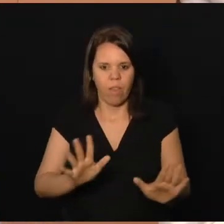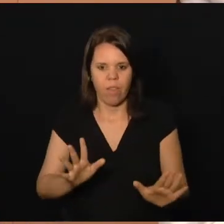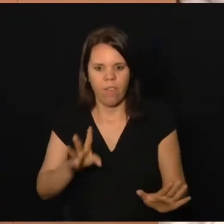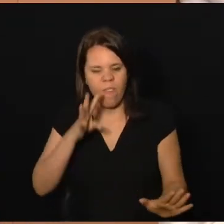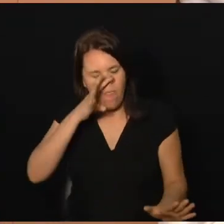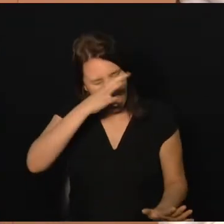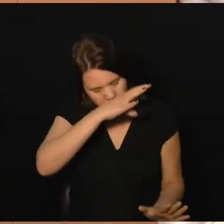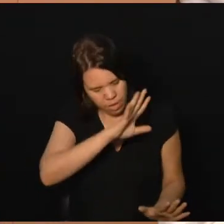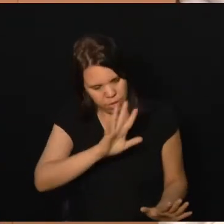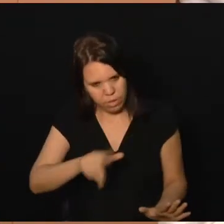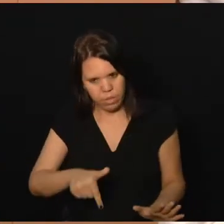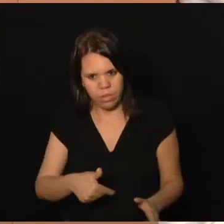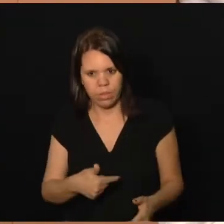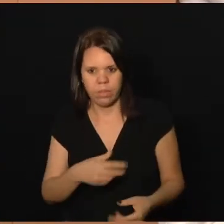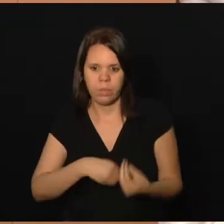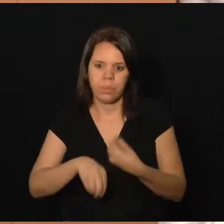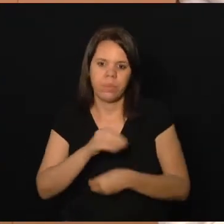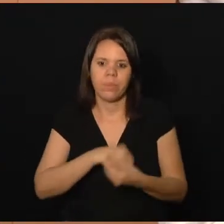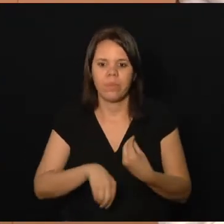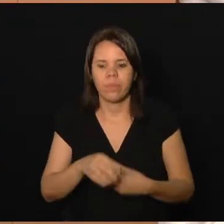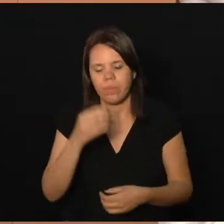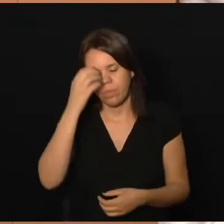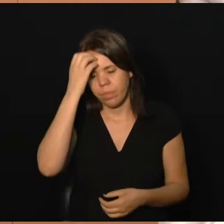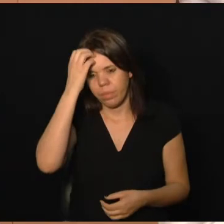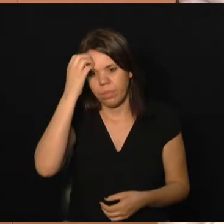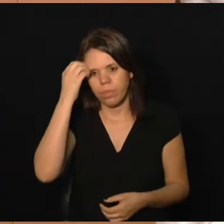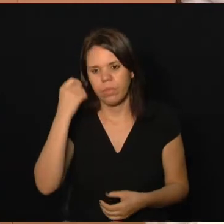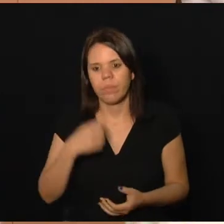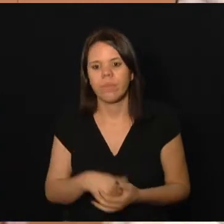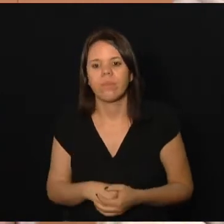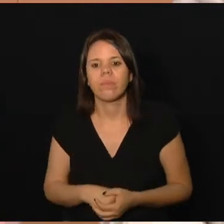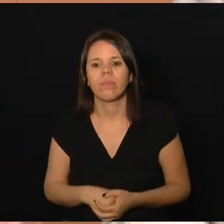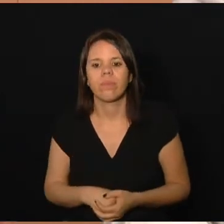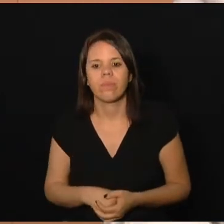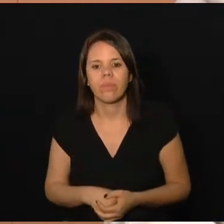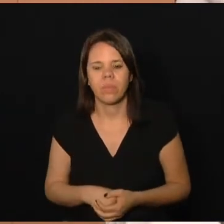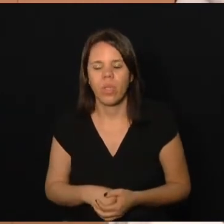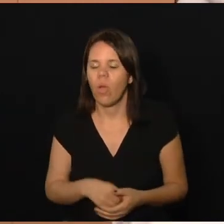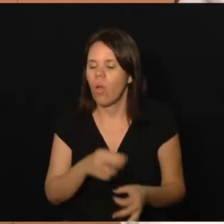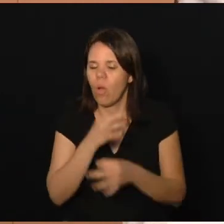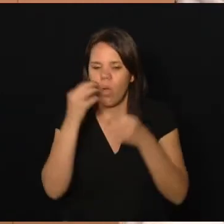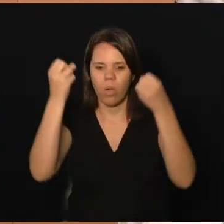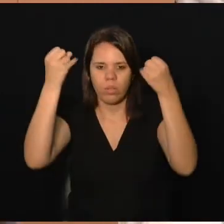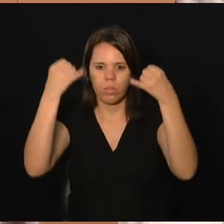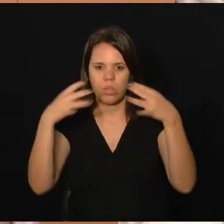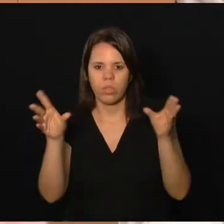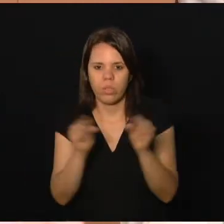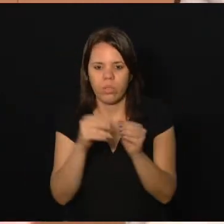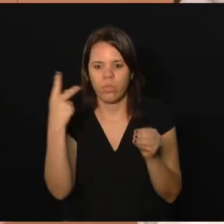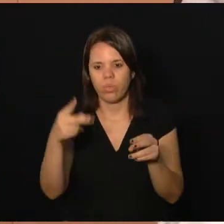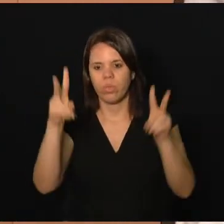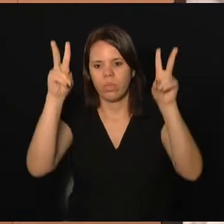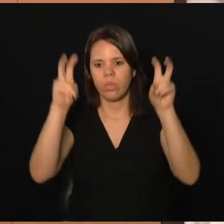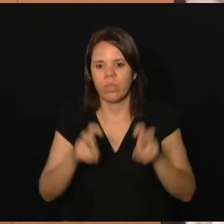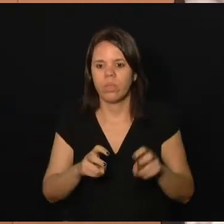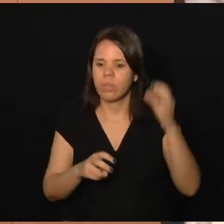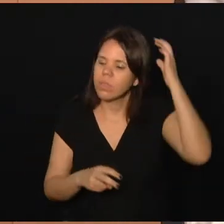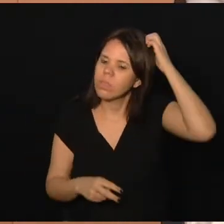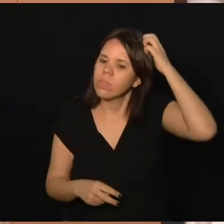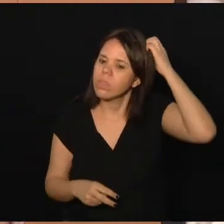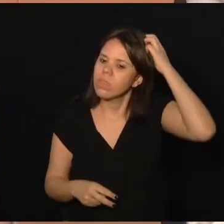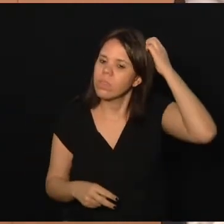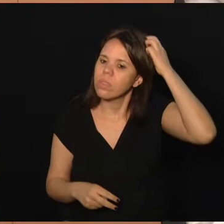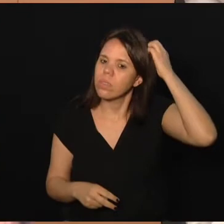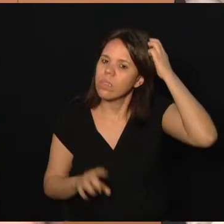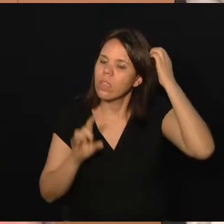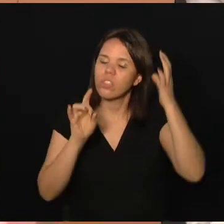etc. Enfim, então acho que foi muito bem colocado. Acho que é um tema que não